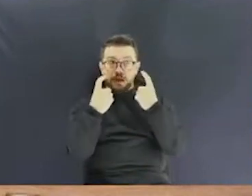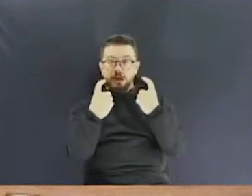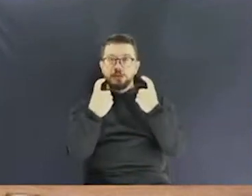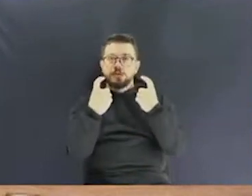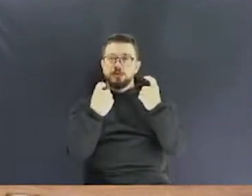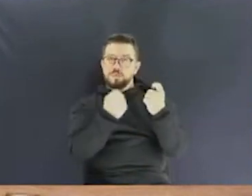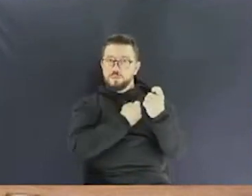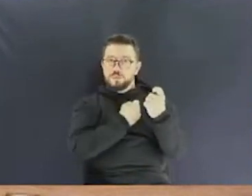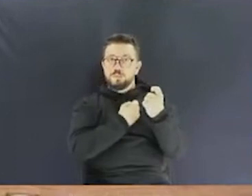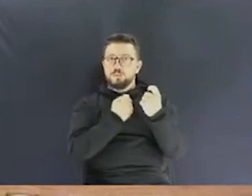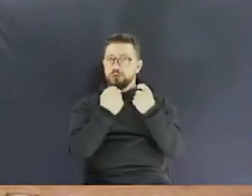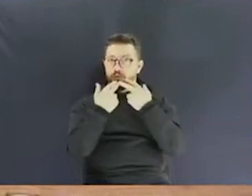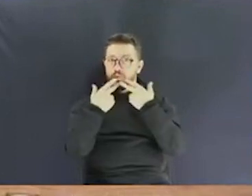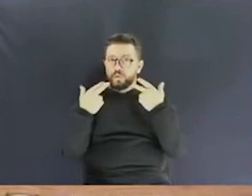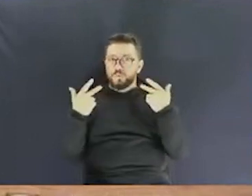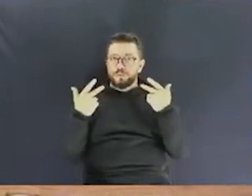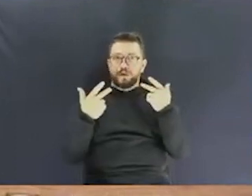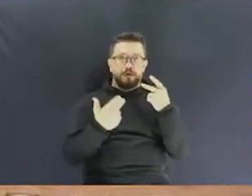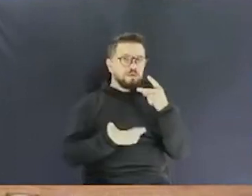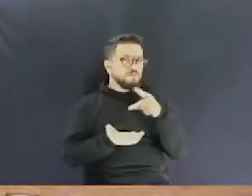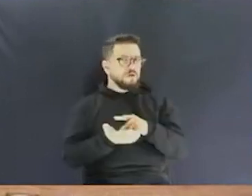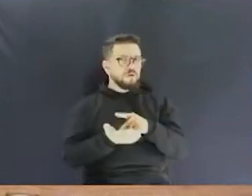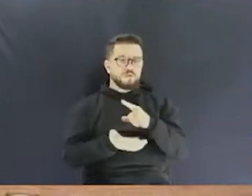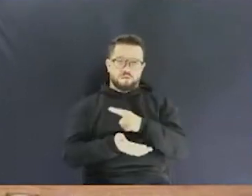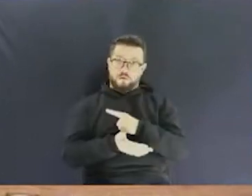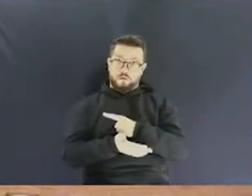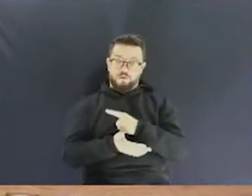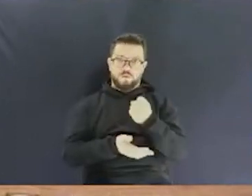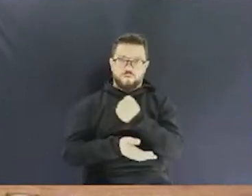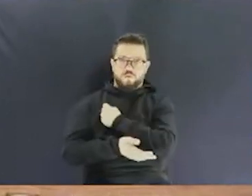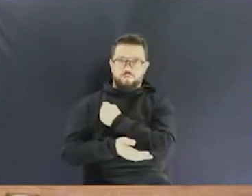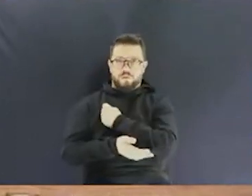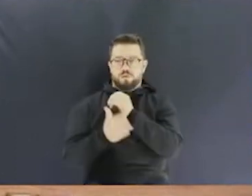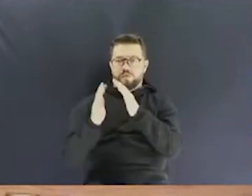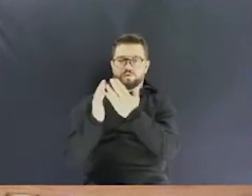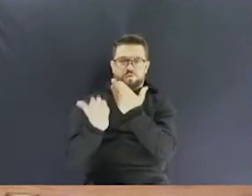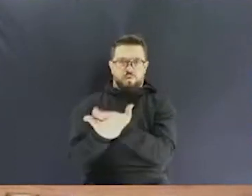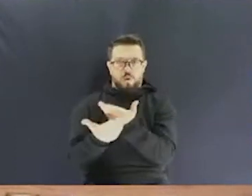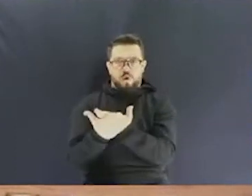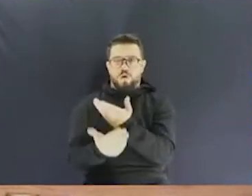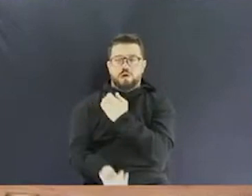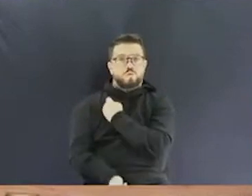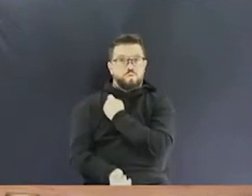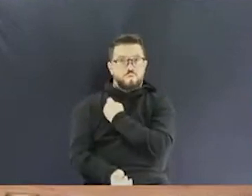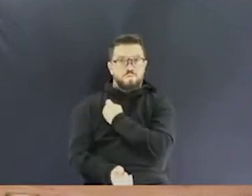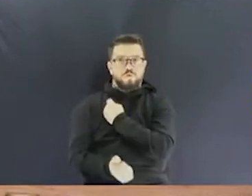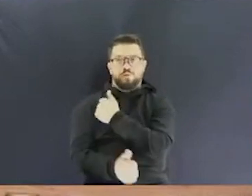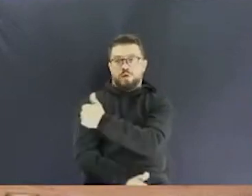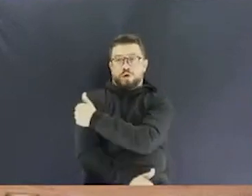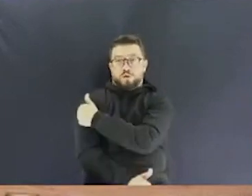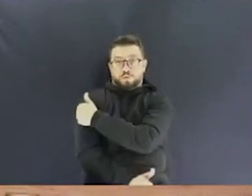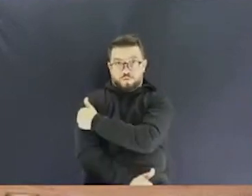clara, né? Se realmente a gente está falando ali do número de escolas, do número de estudantes, Então, esse é um compromisso que nós assumimos aqui